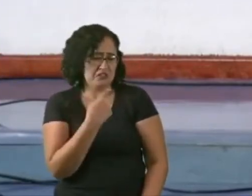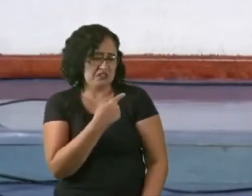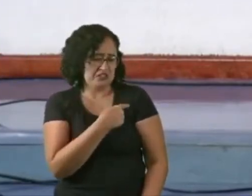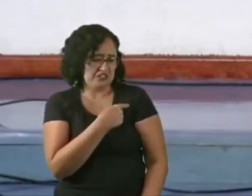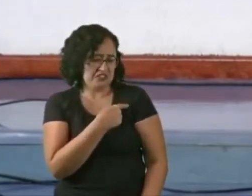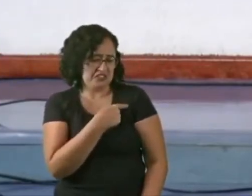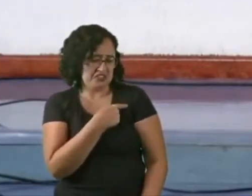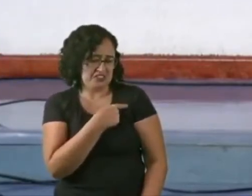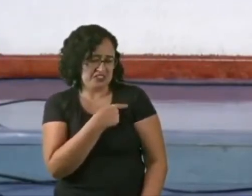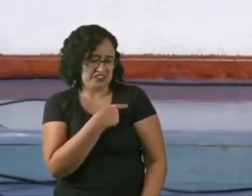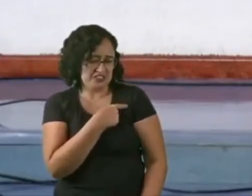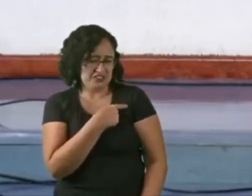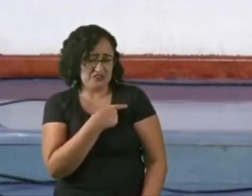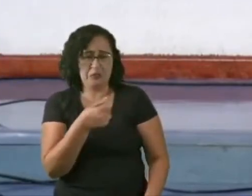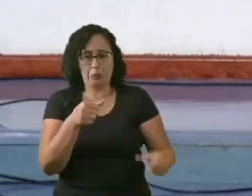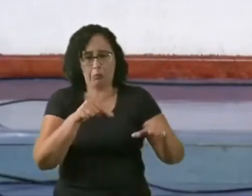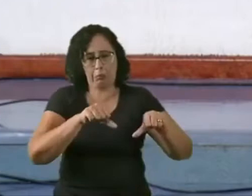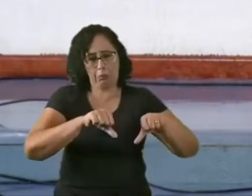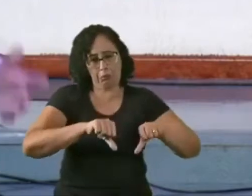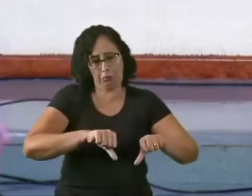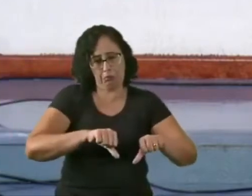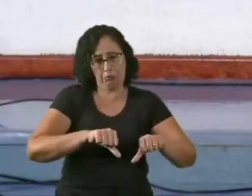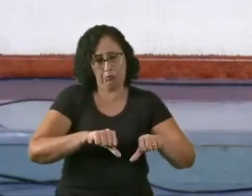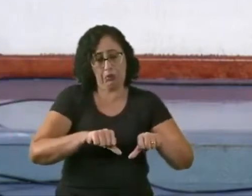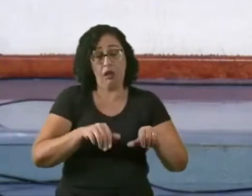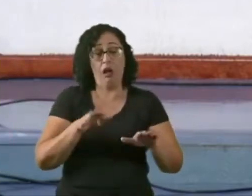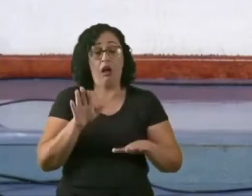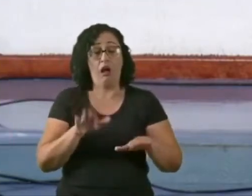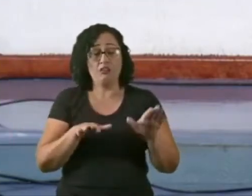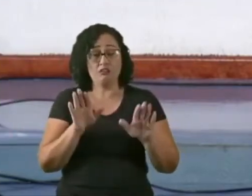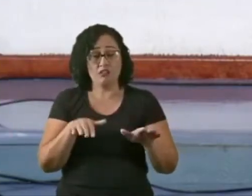algum trabalho, às vezes foi demitido,